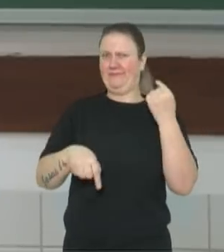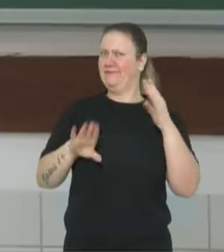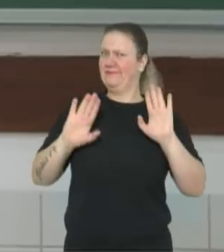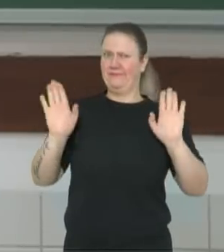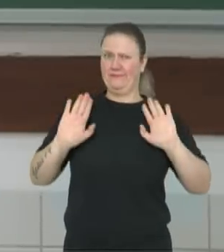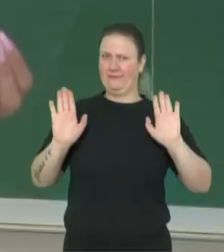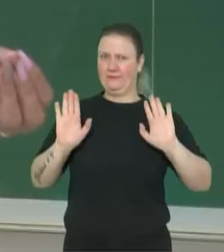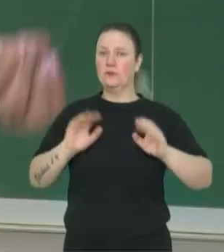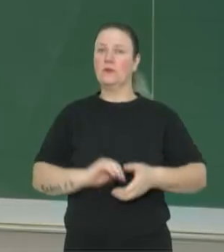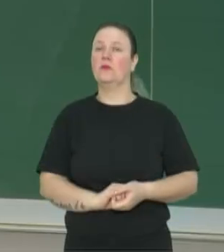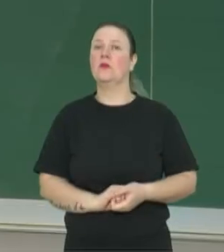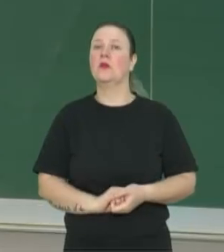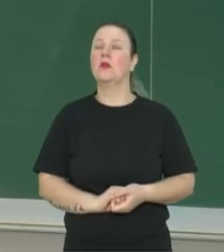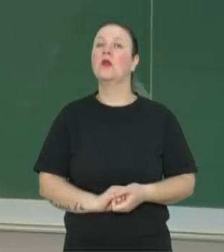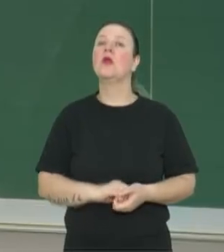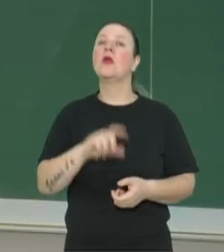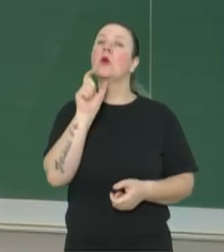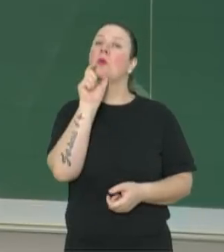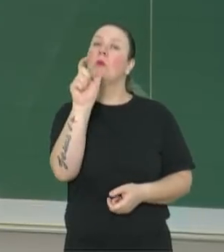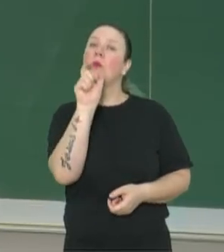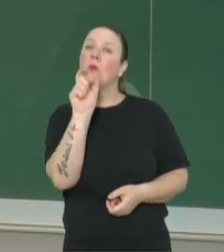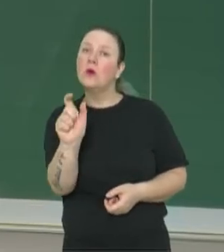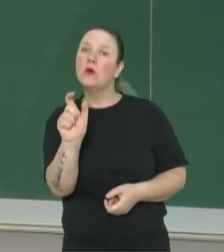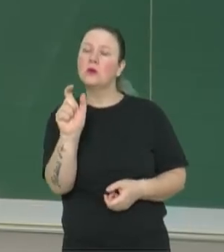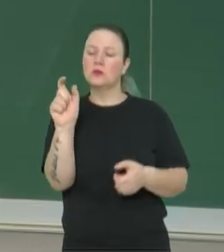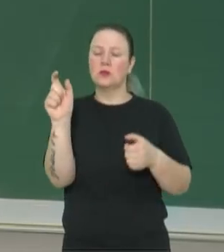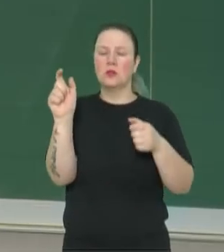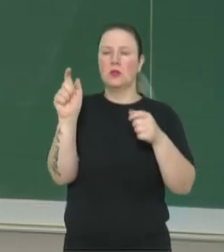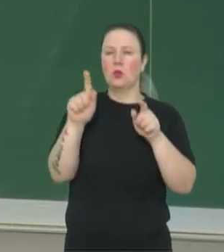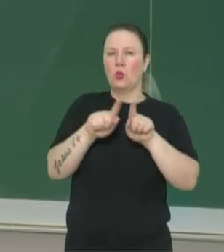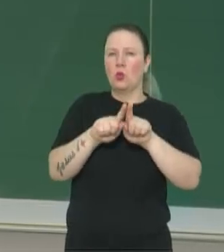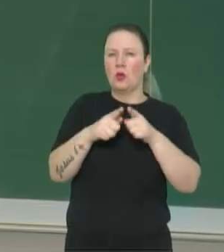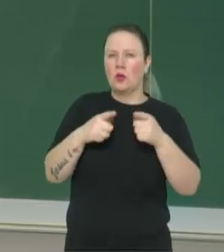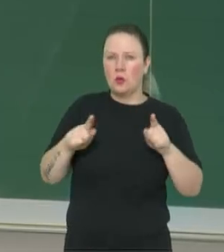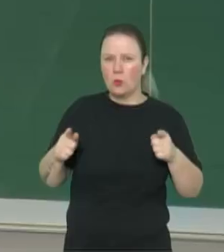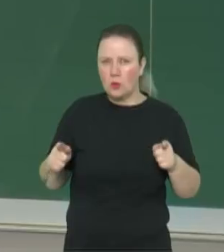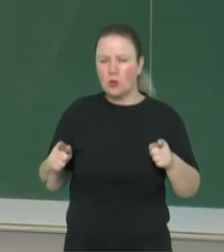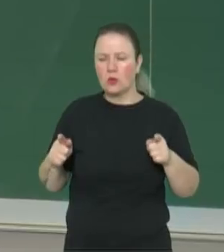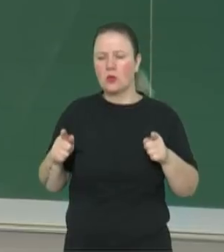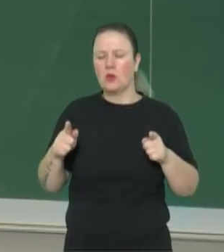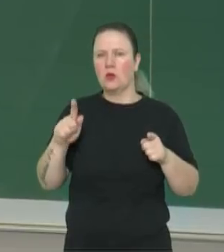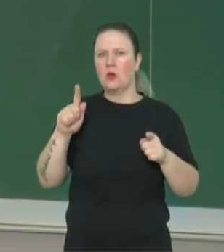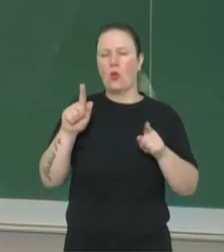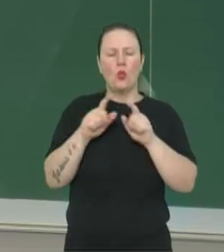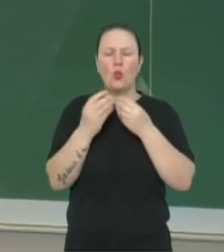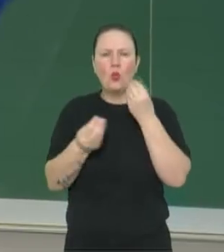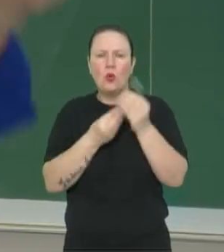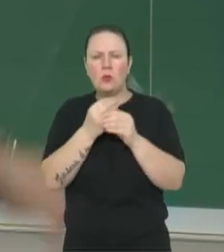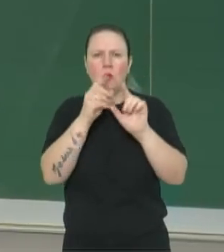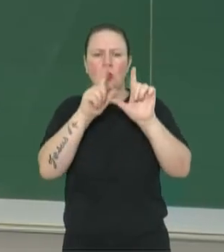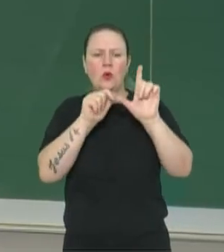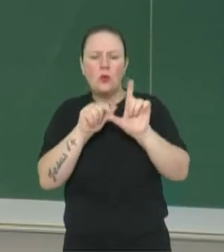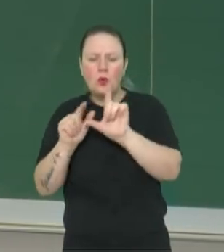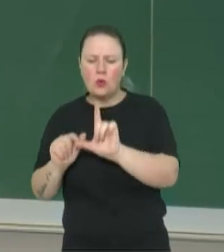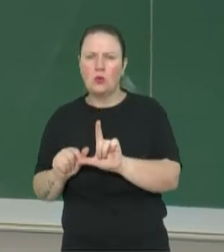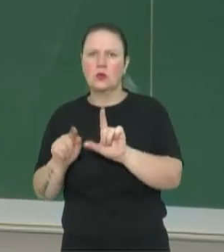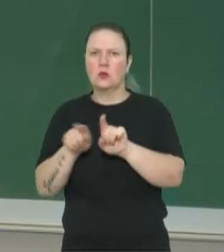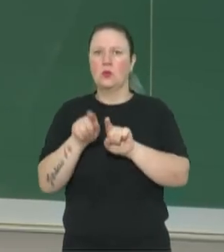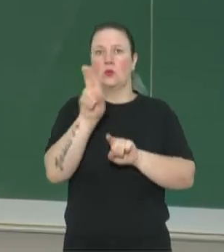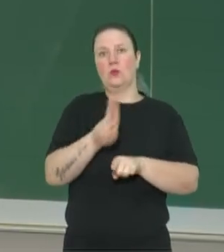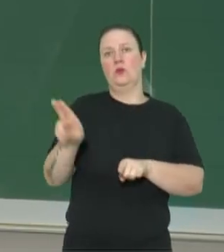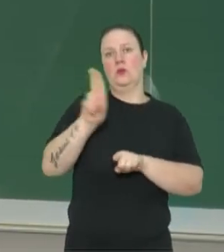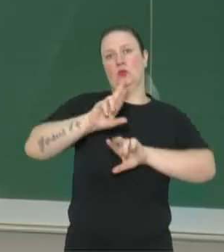Então, é uma palavra que tem a mesma grafia, né? Se escreve do mesmo jeitinho, porém, tem usos